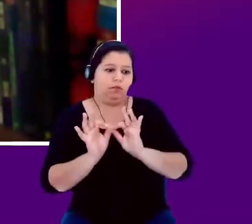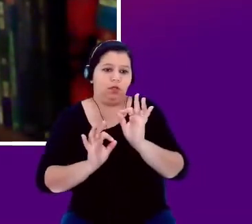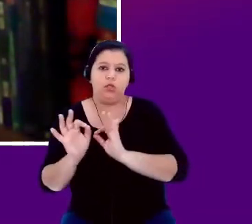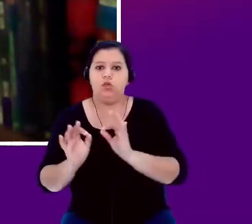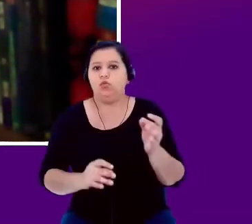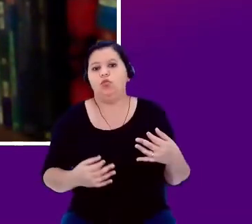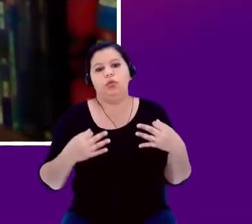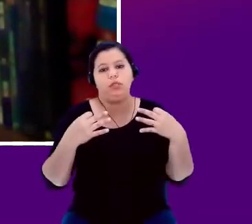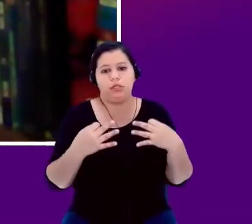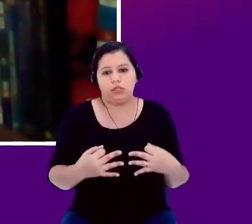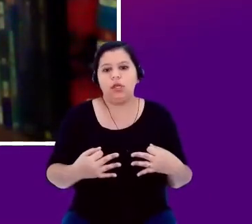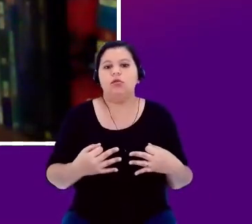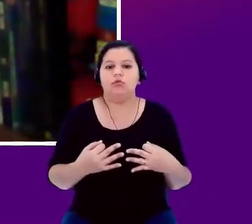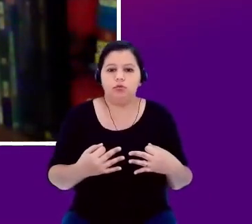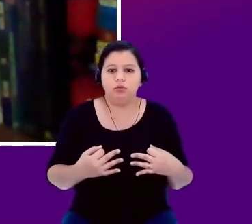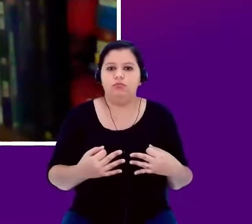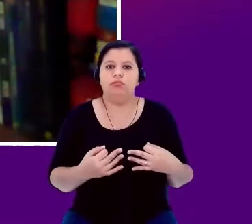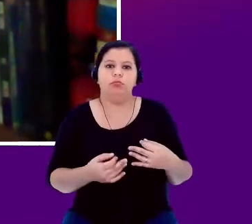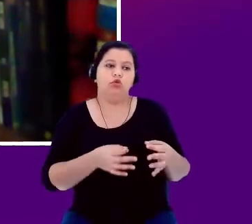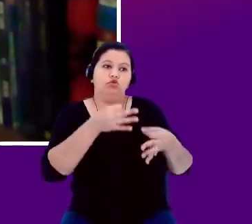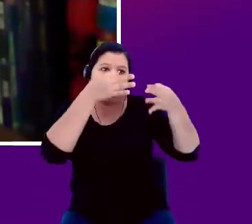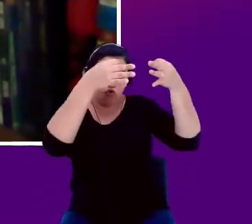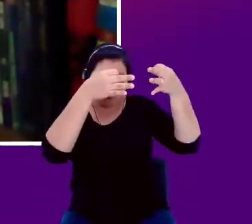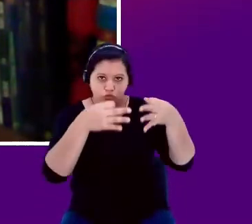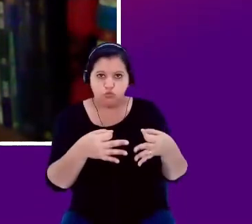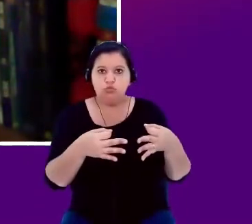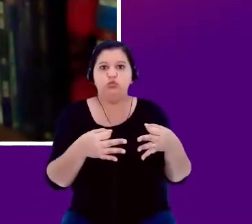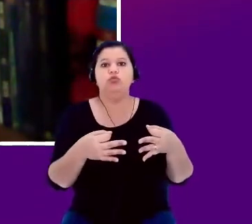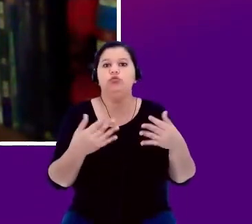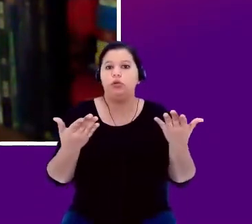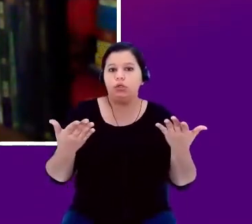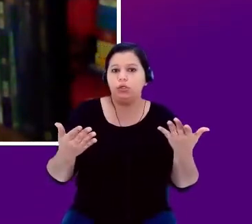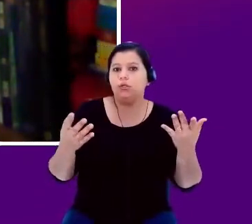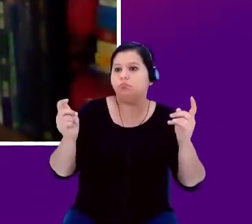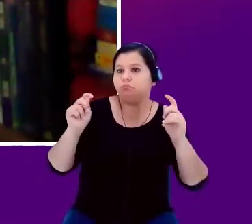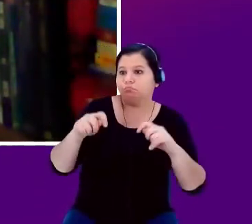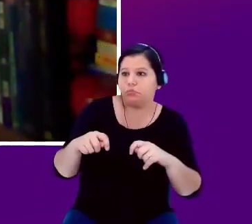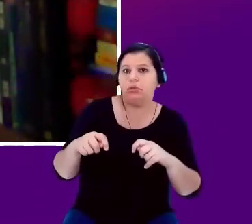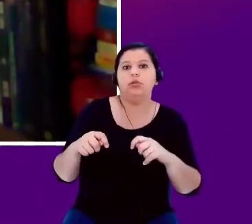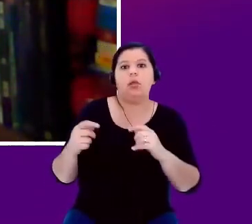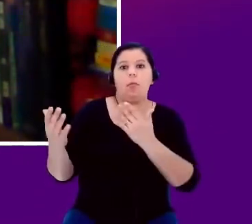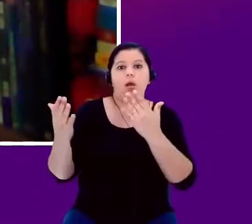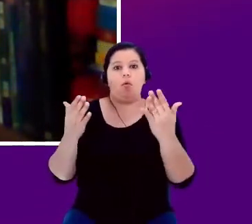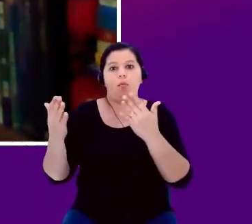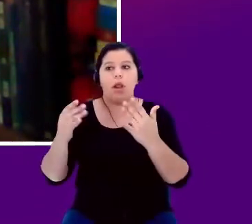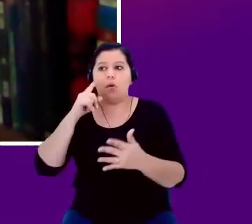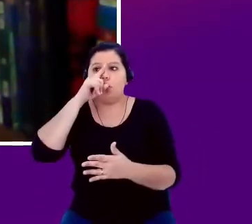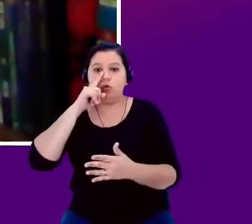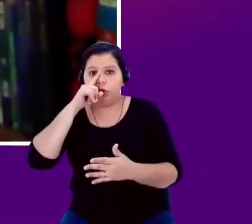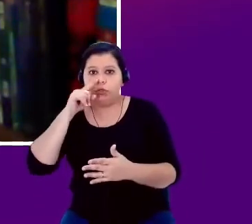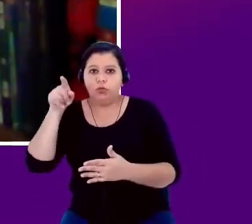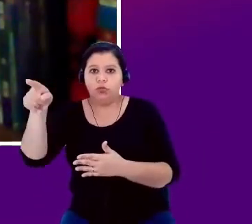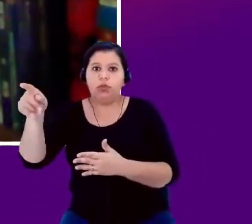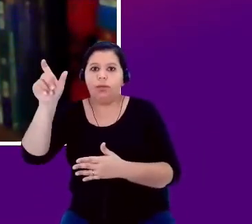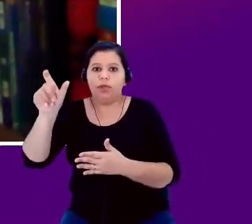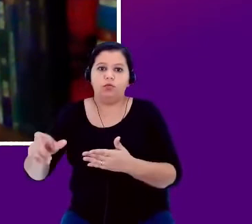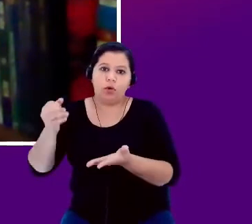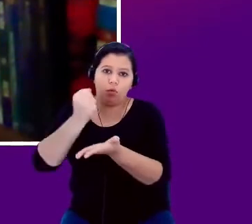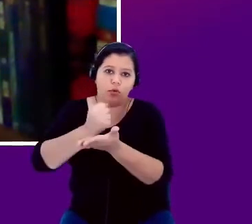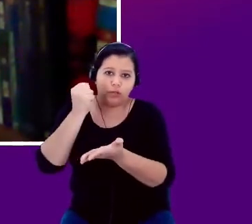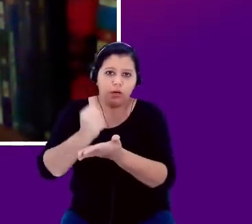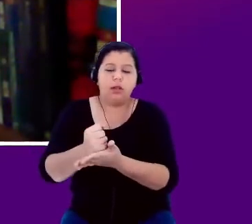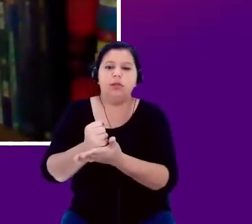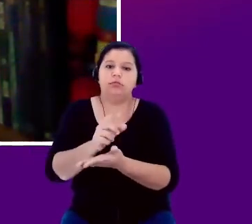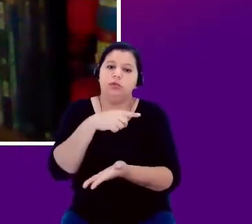maneira justa, né, compatível com os riscos daquele contratante, e assim a gente